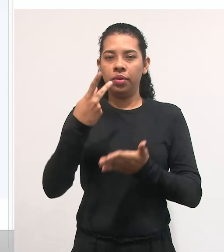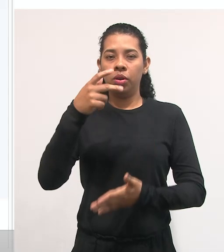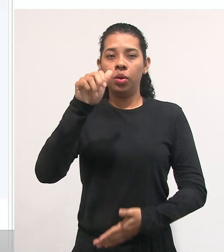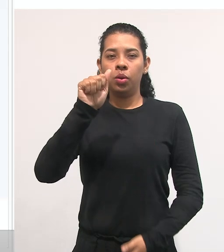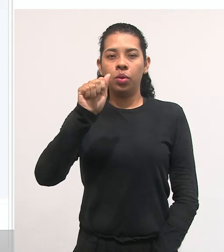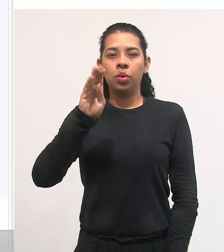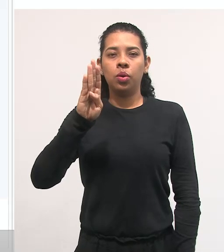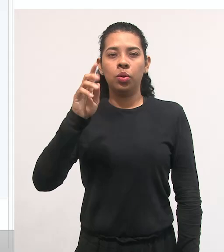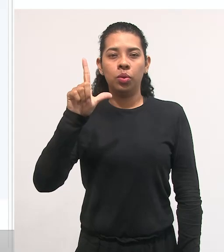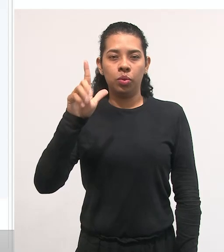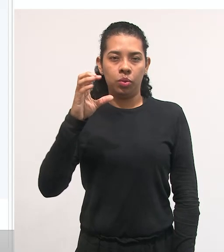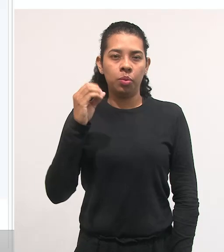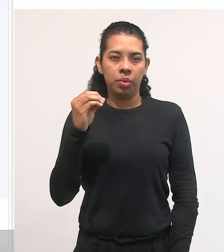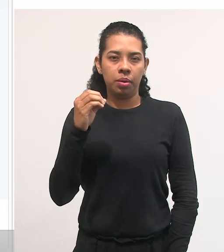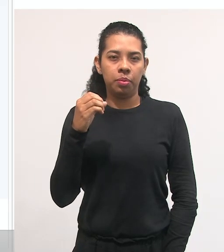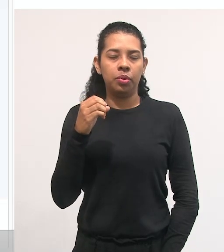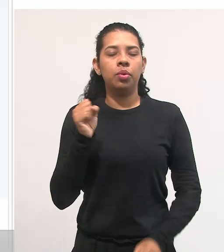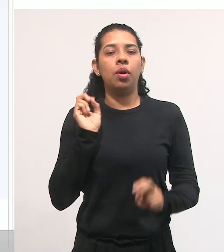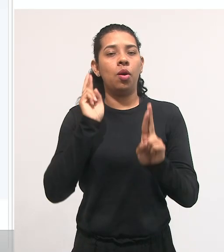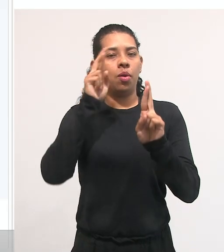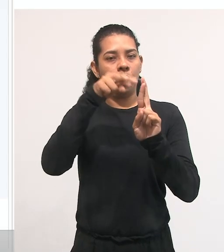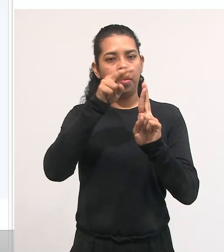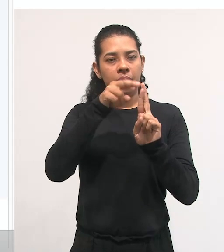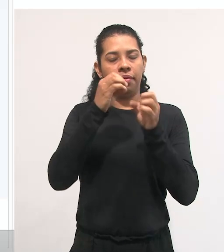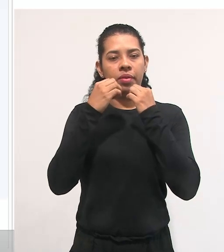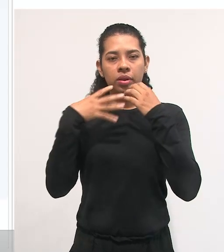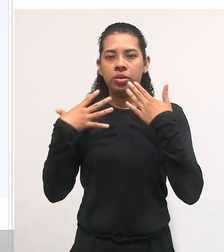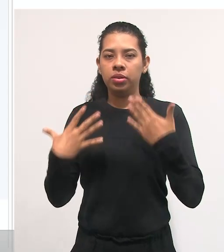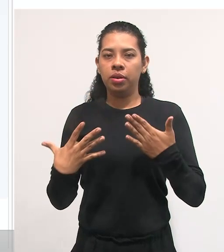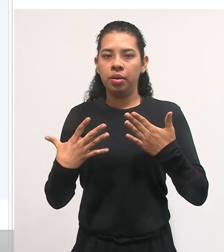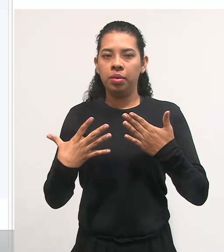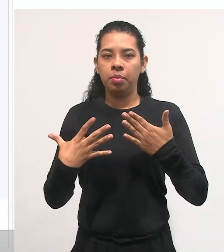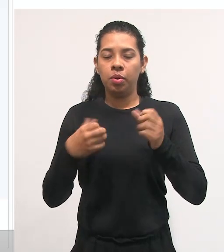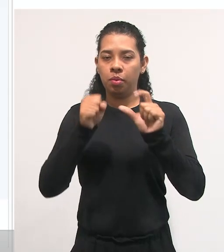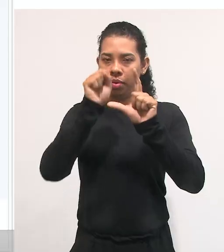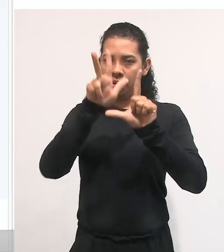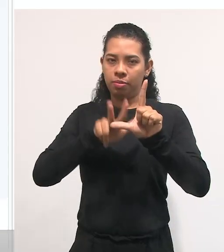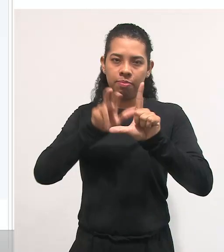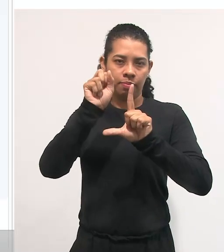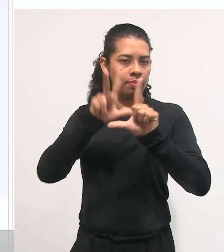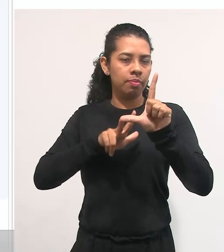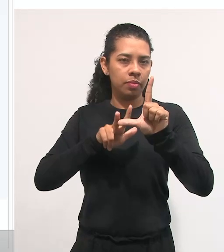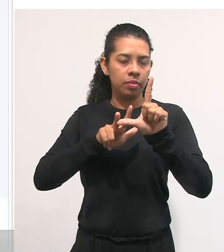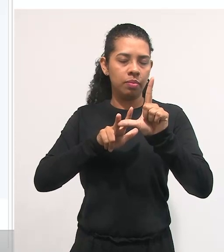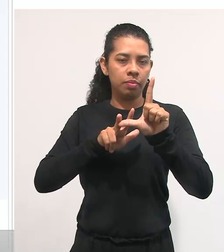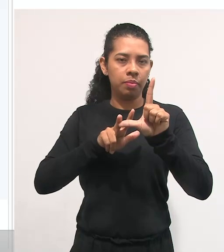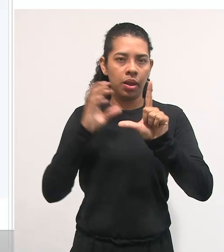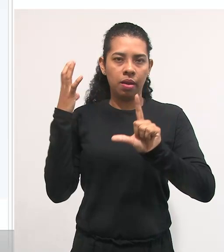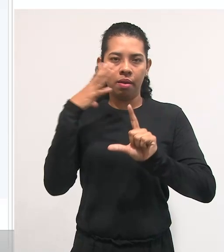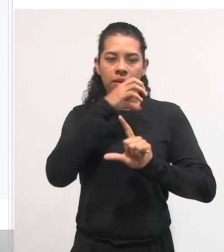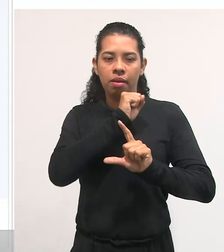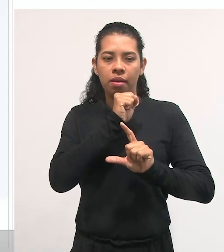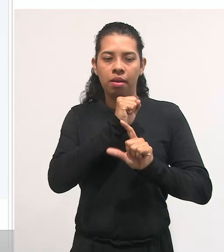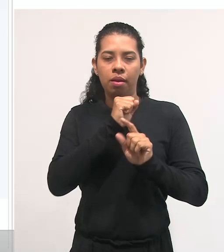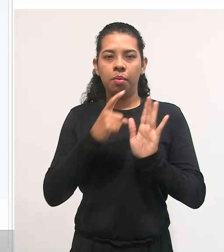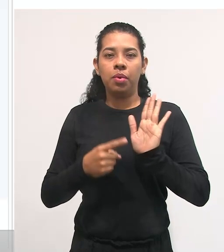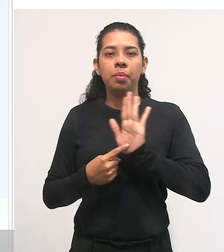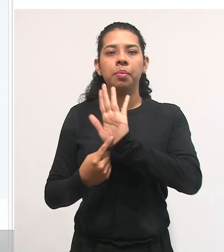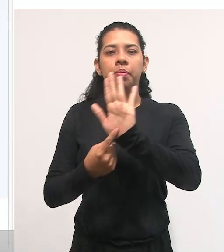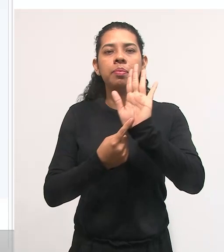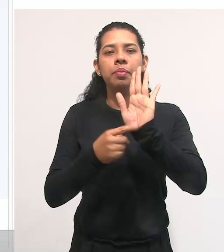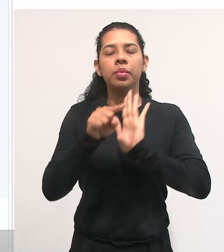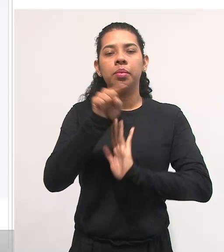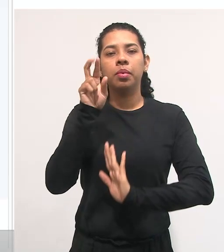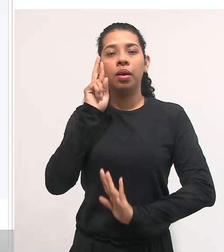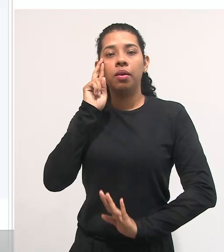virtual do Pablo be que é um livro que a gente recomenda aqui eu estou abrindo direto na biblioteca virtual né vou abrir